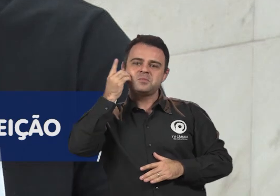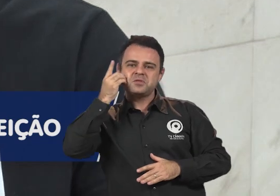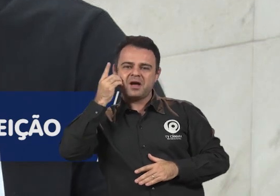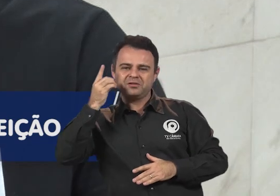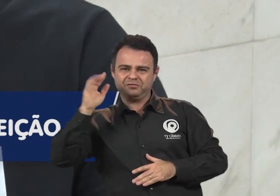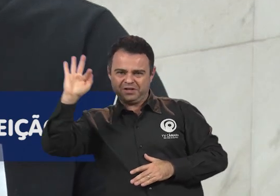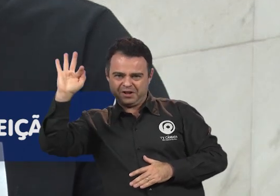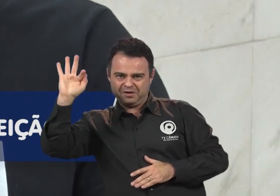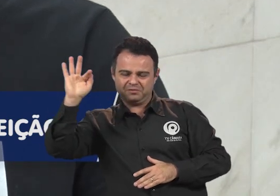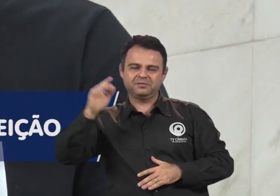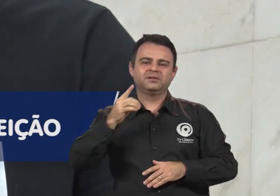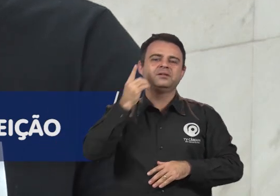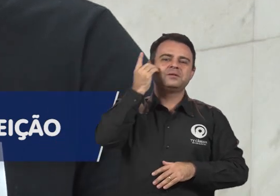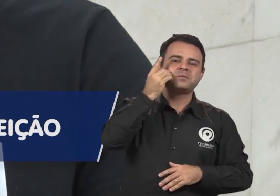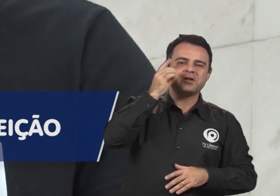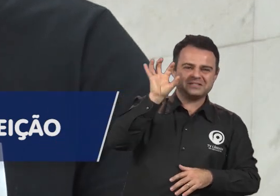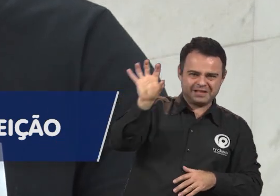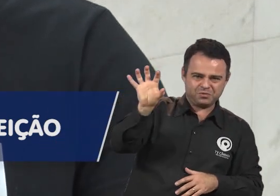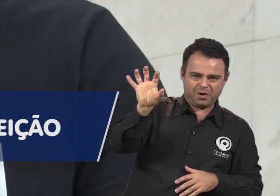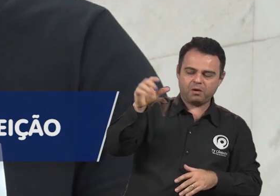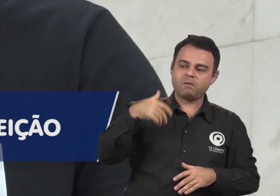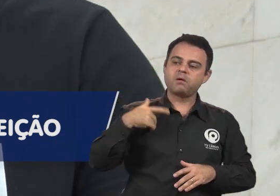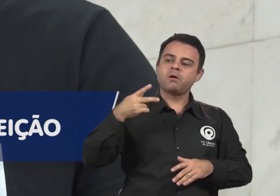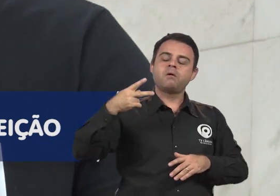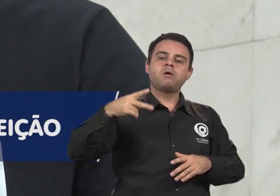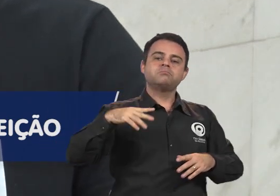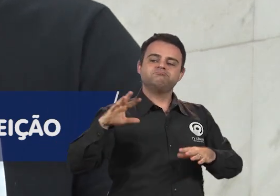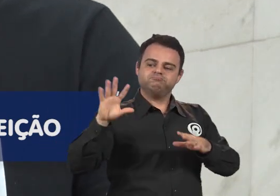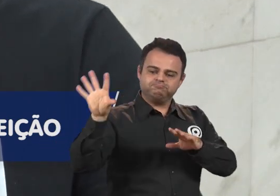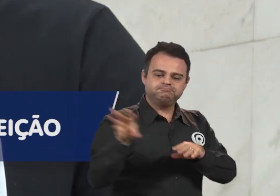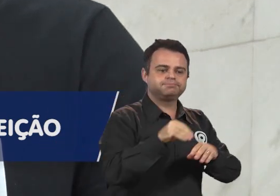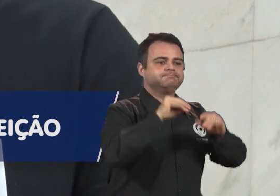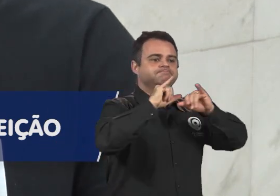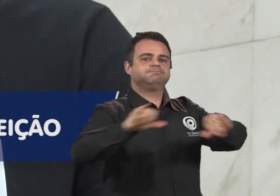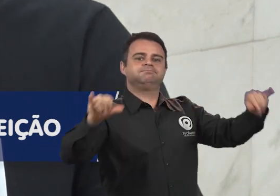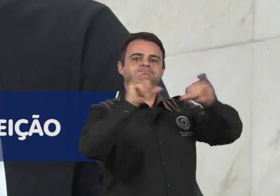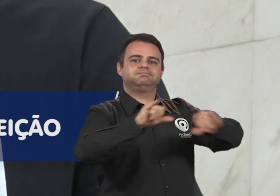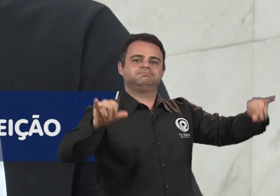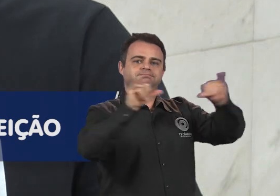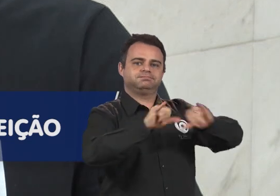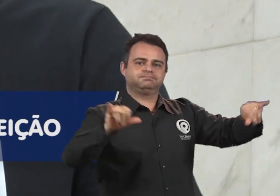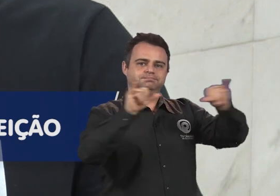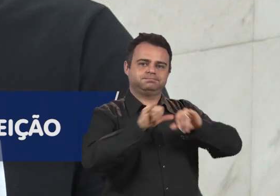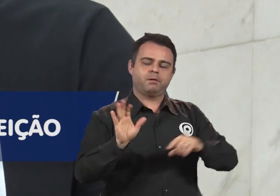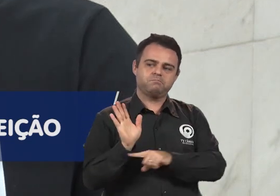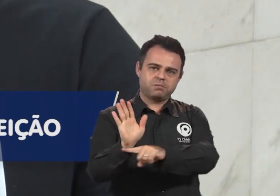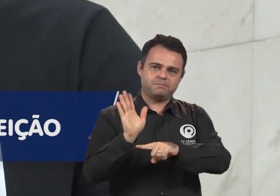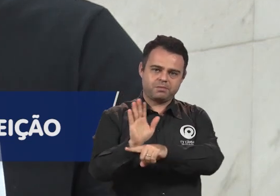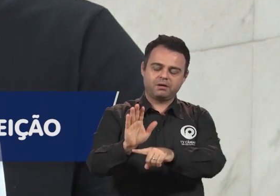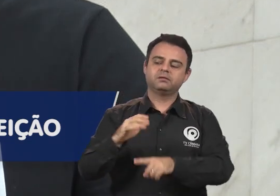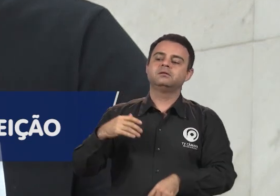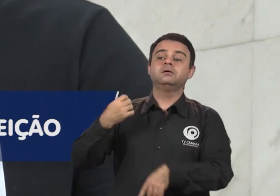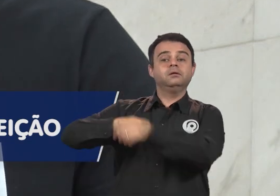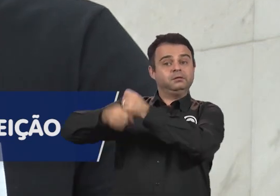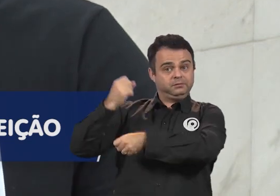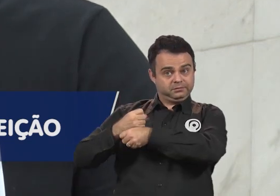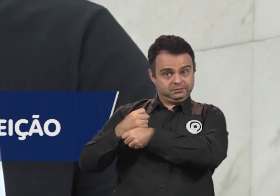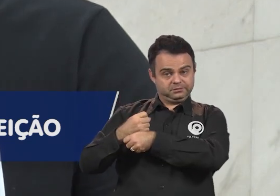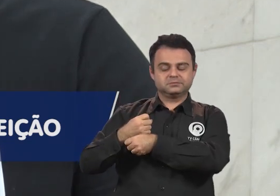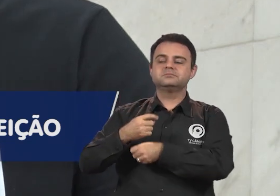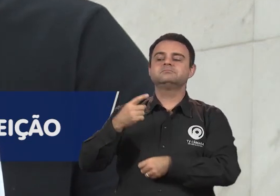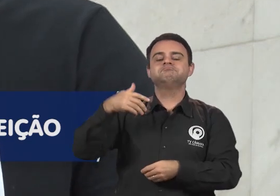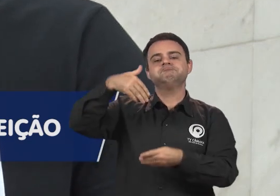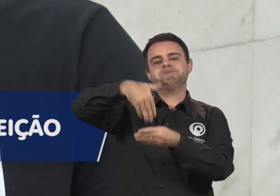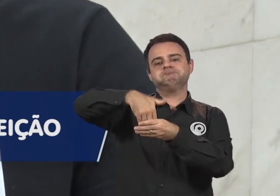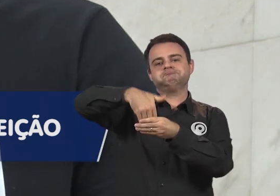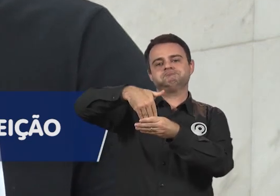e outro federal. E aí, em 2024, vim disputar a eleição como vereador. Eu vejo que é muito